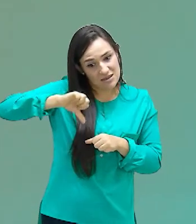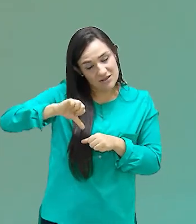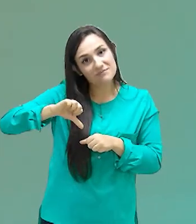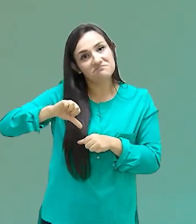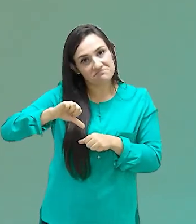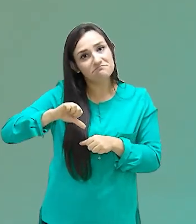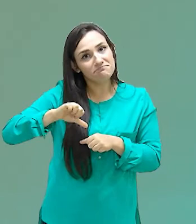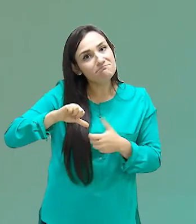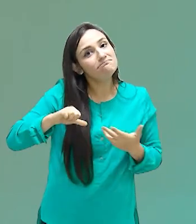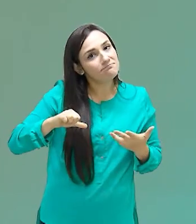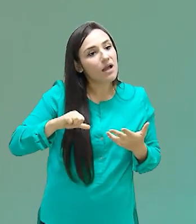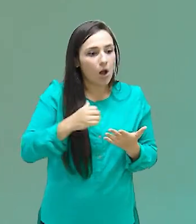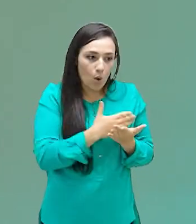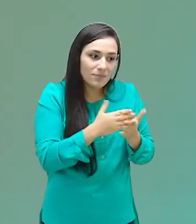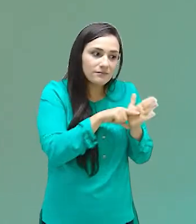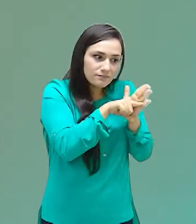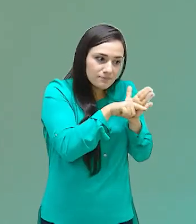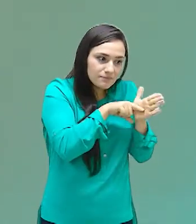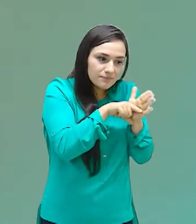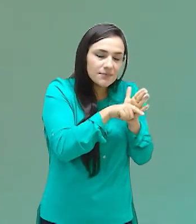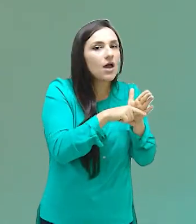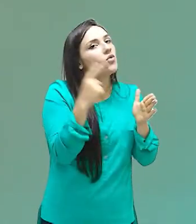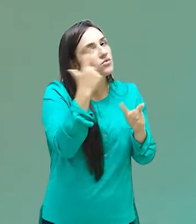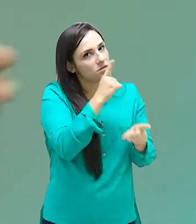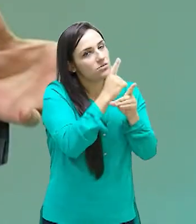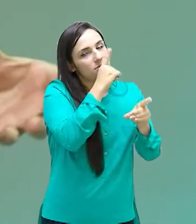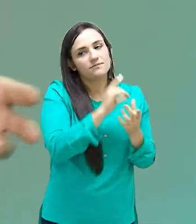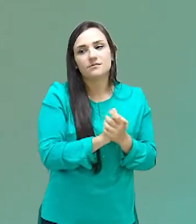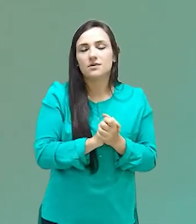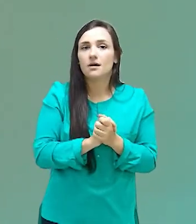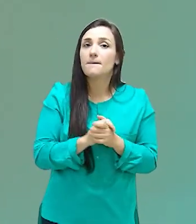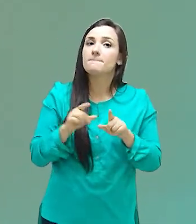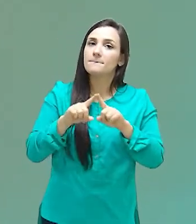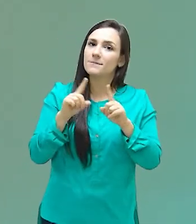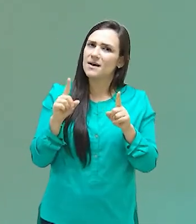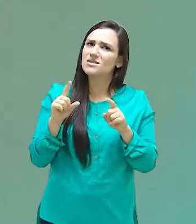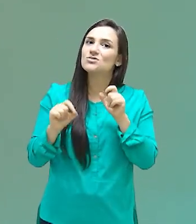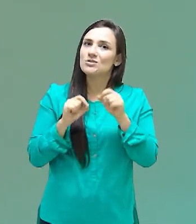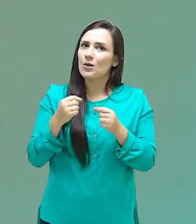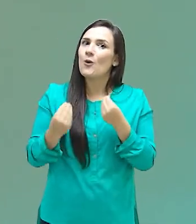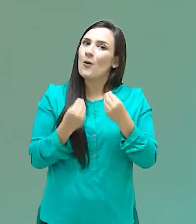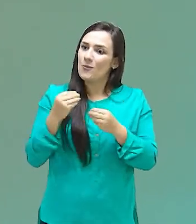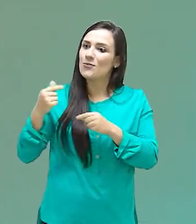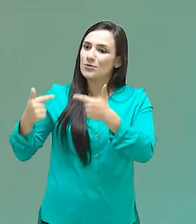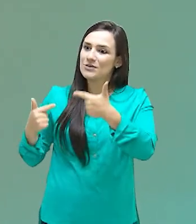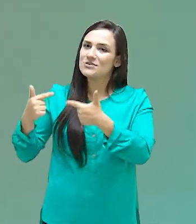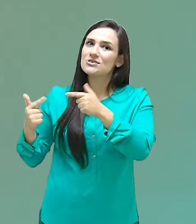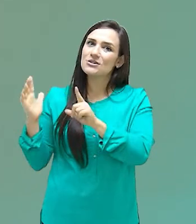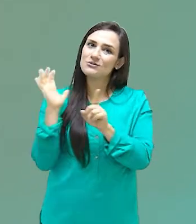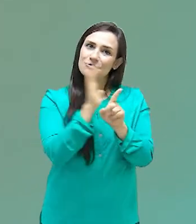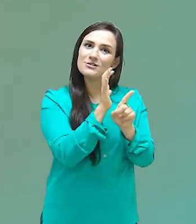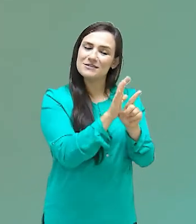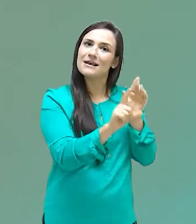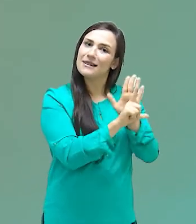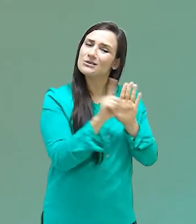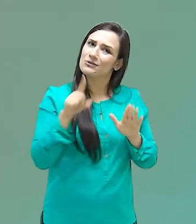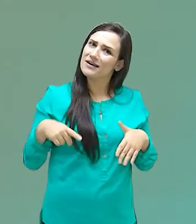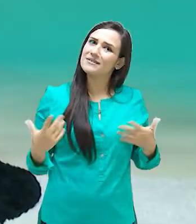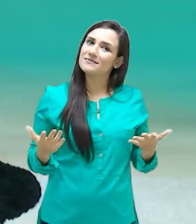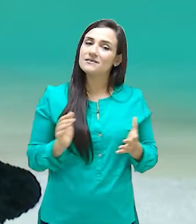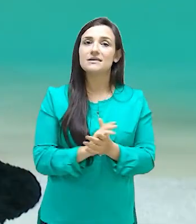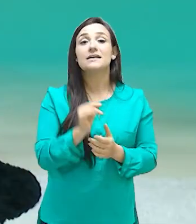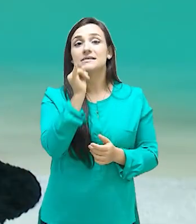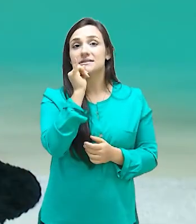né? À medida que a política ganha contornos mais importantes para determinados temas, isso vai se refletir na publicação de leis, né? Por